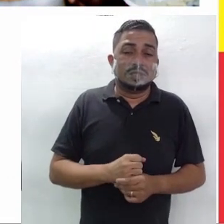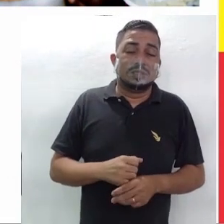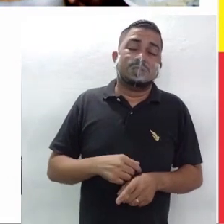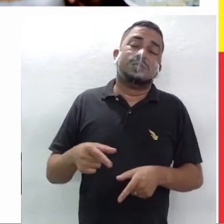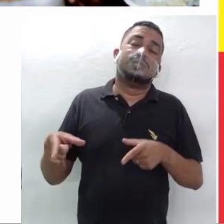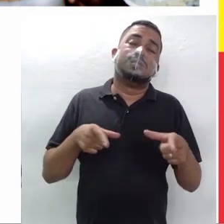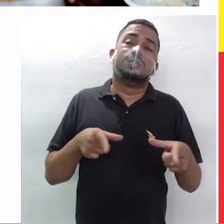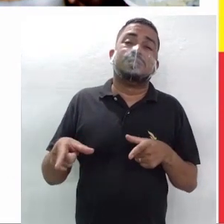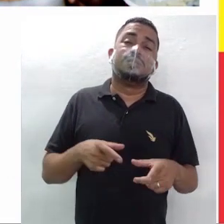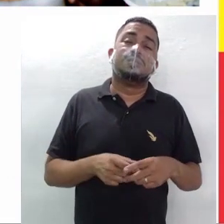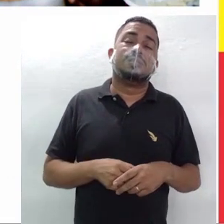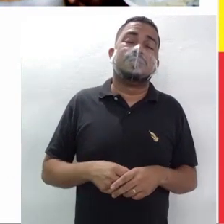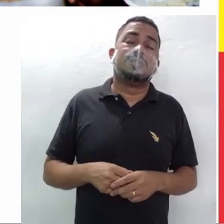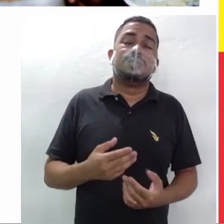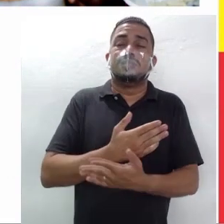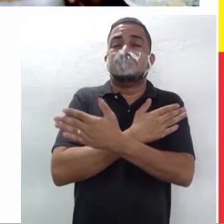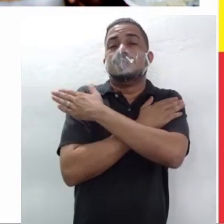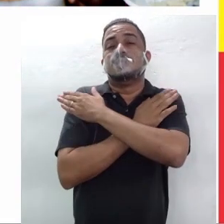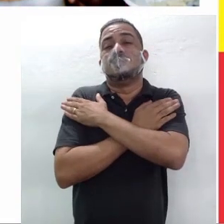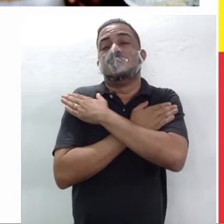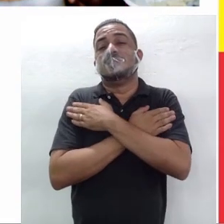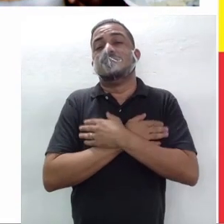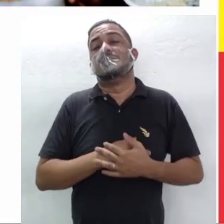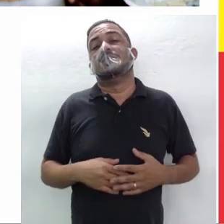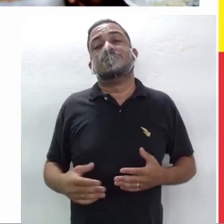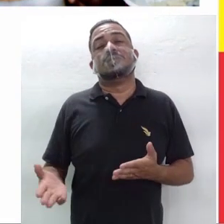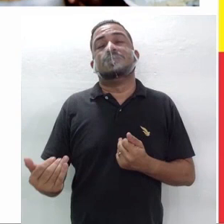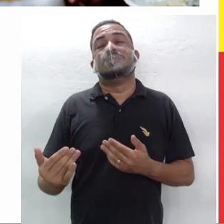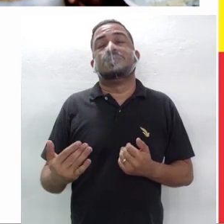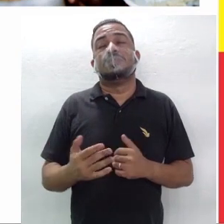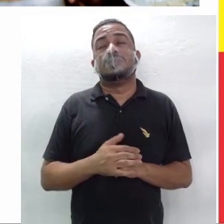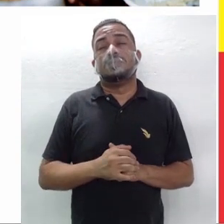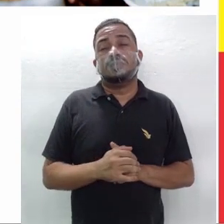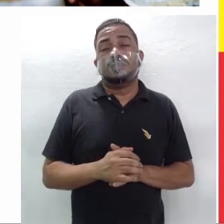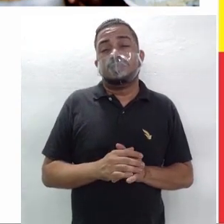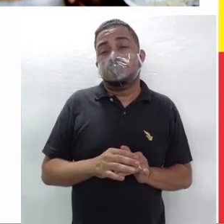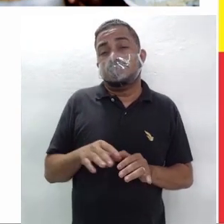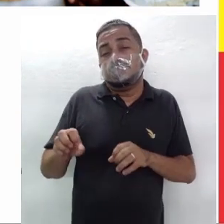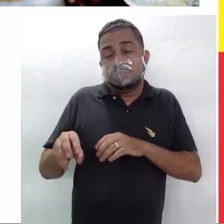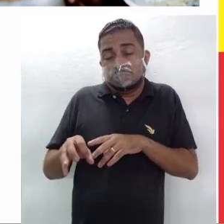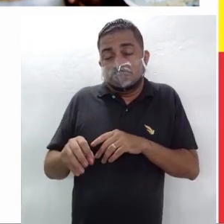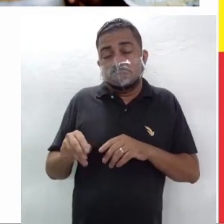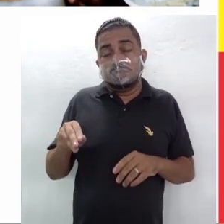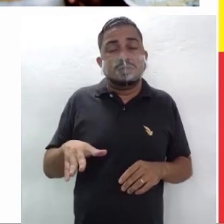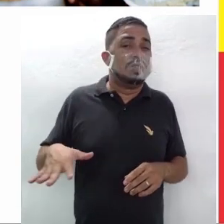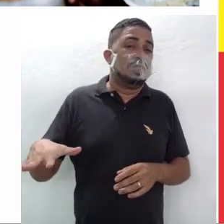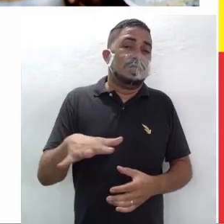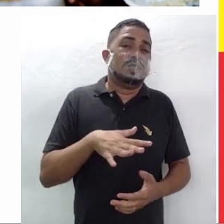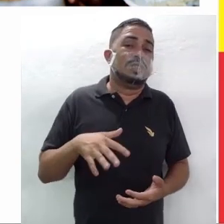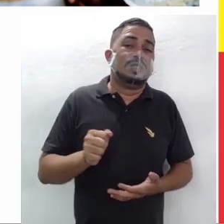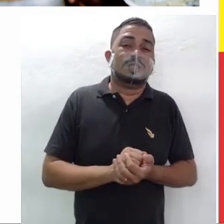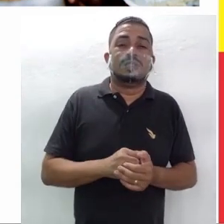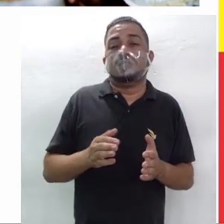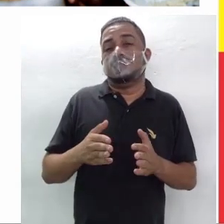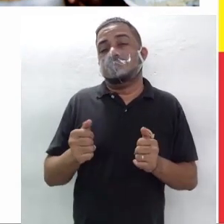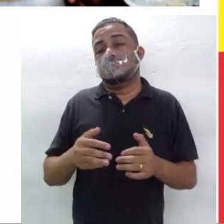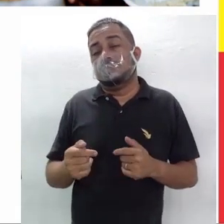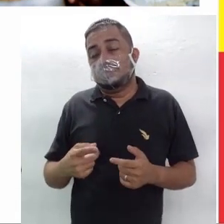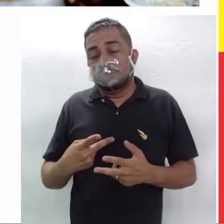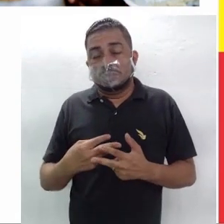na realidade, os trabalhadores que estão desempregados, os jovens, né, que iniciam no mercado,